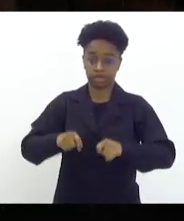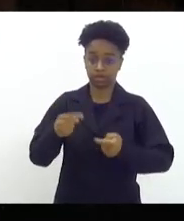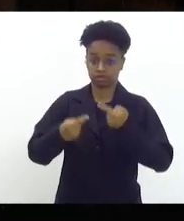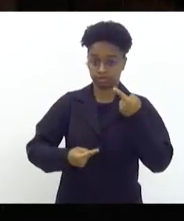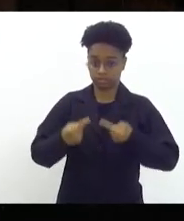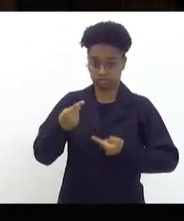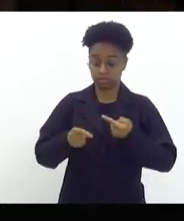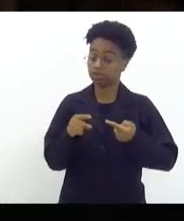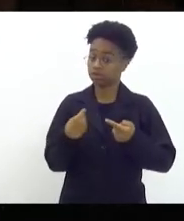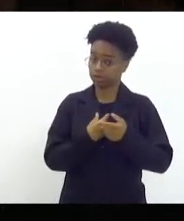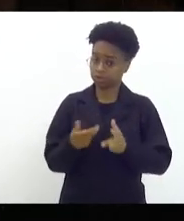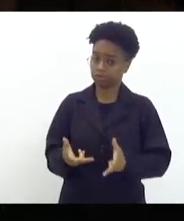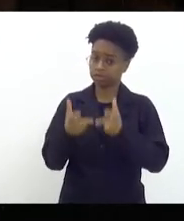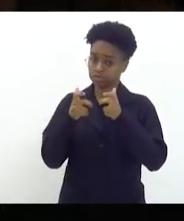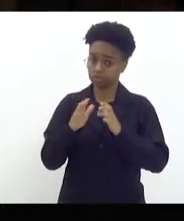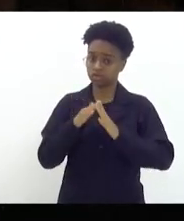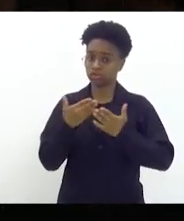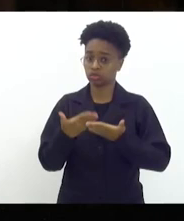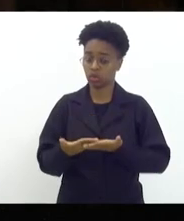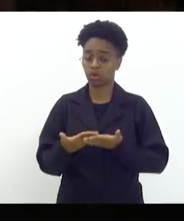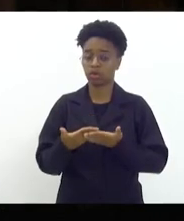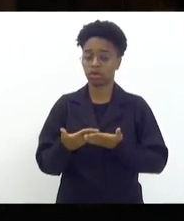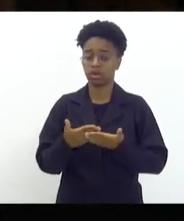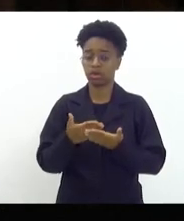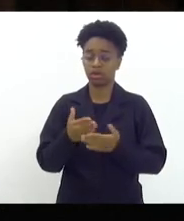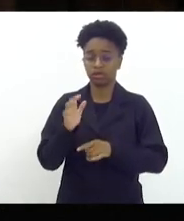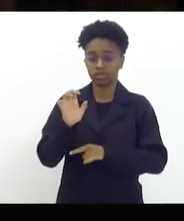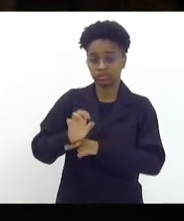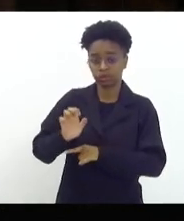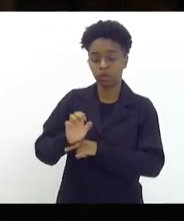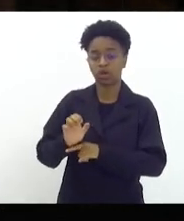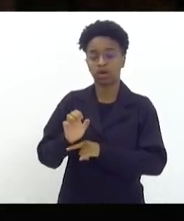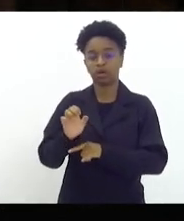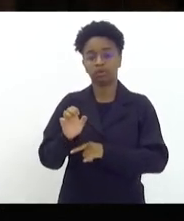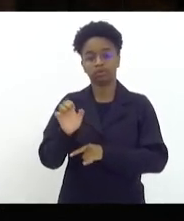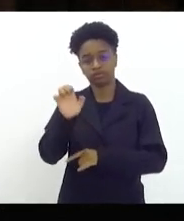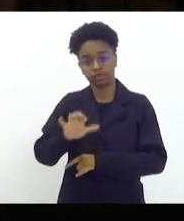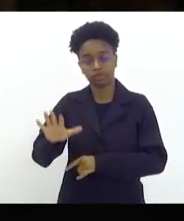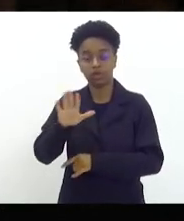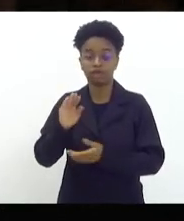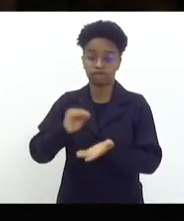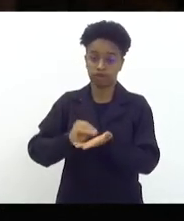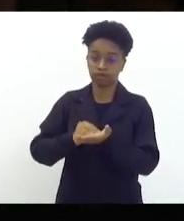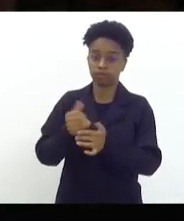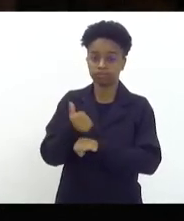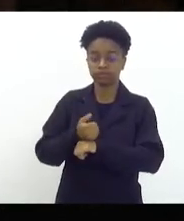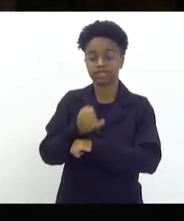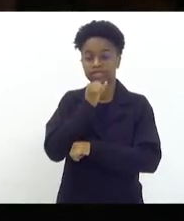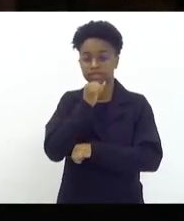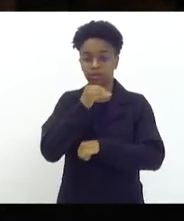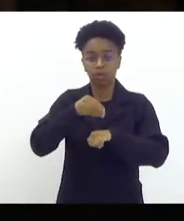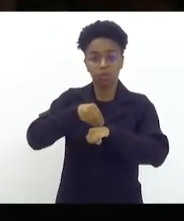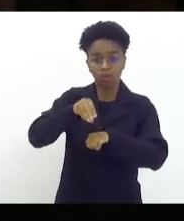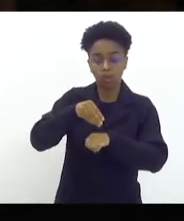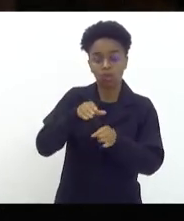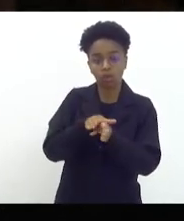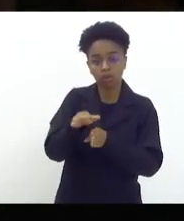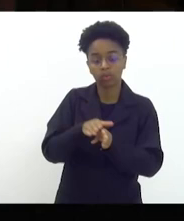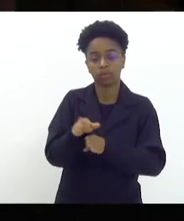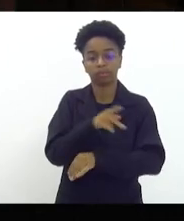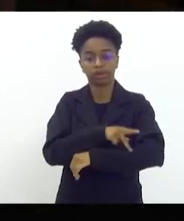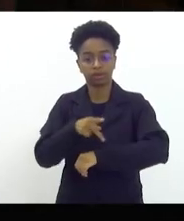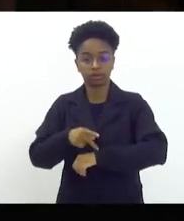é notório que as escolas estaduais estão sofrendo com a falta de profissionais como orientadores pedagógicos como